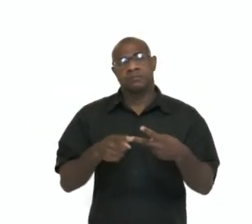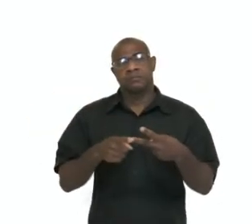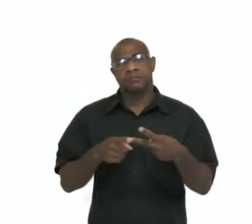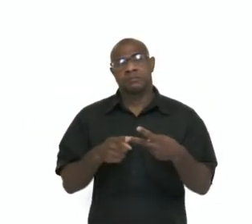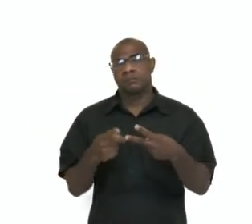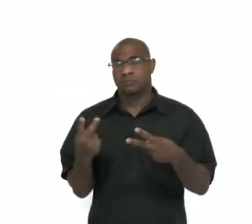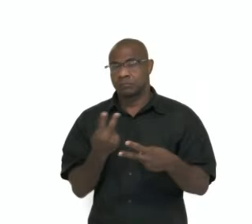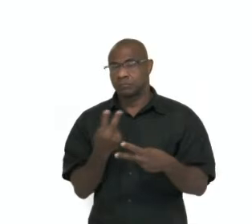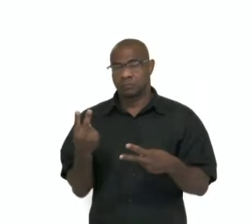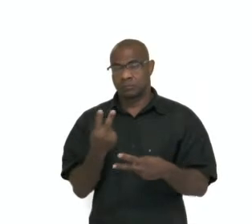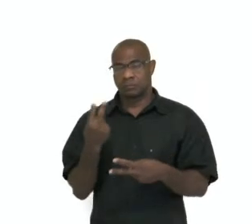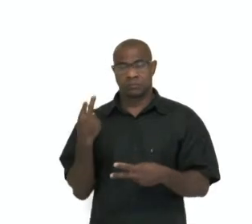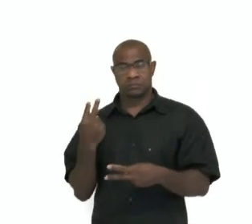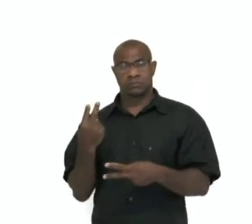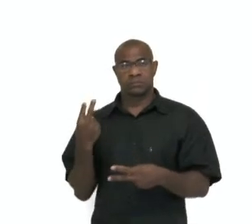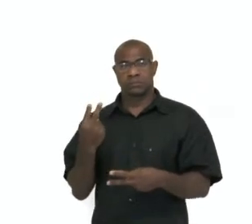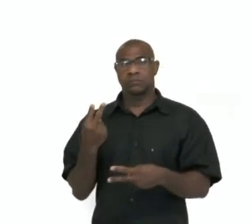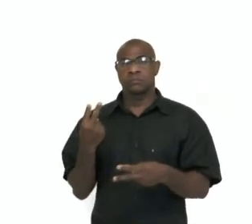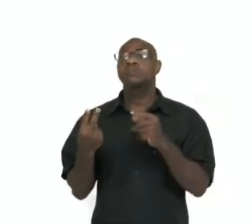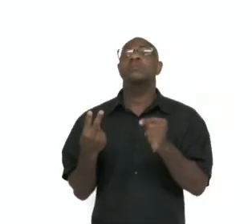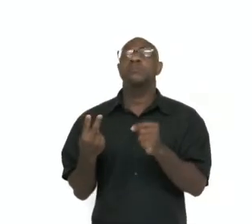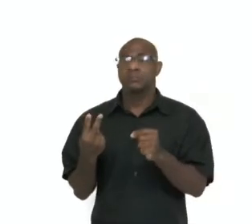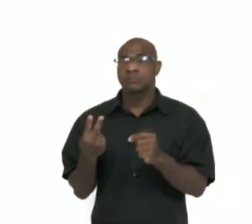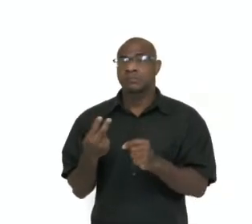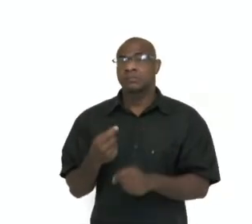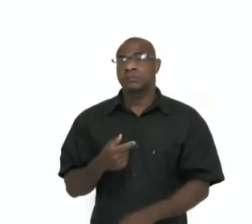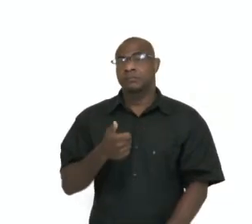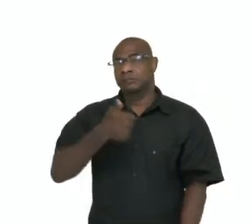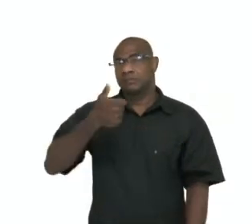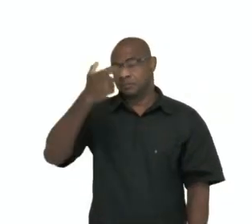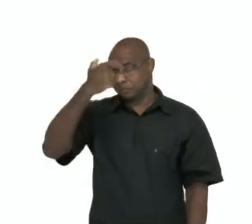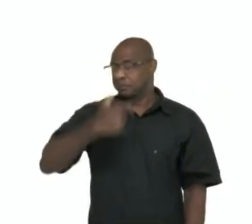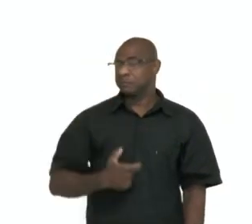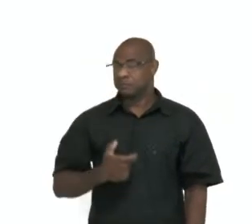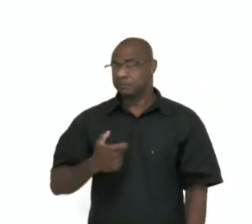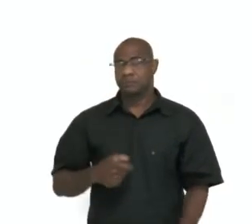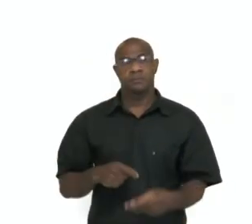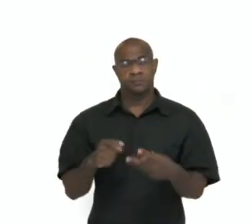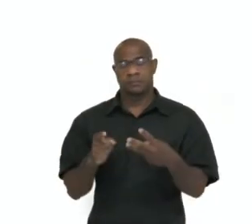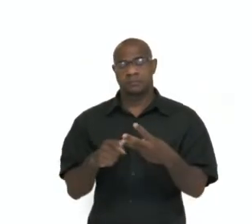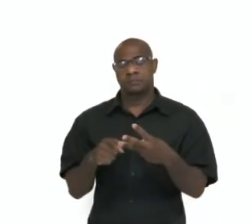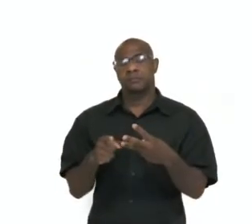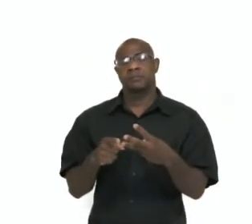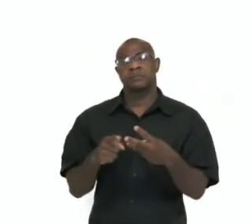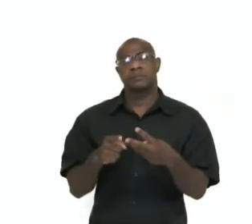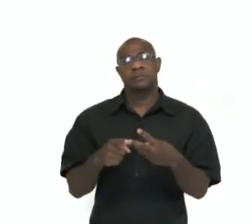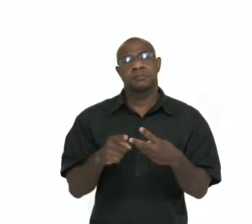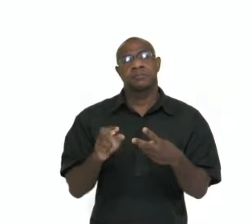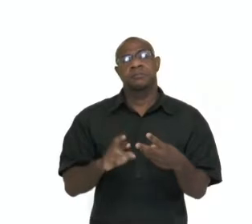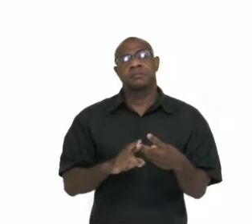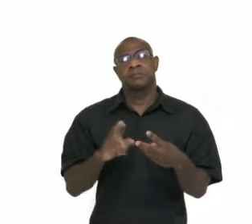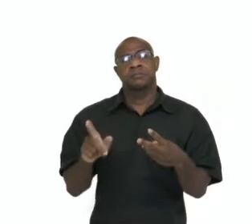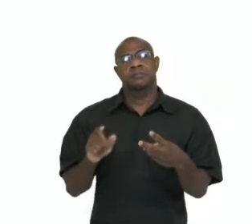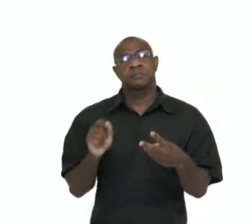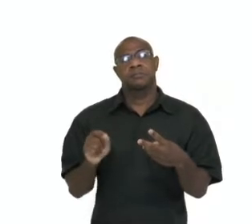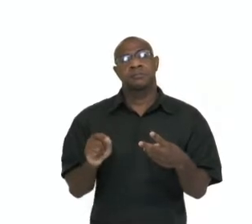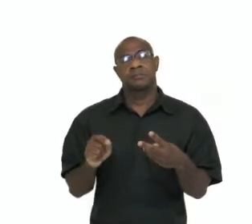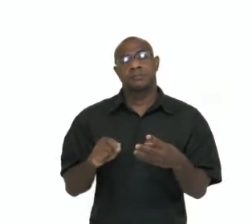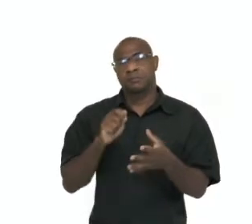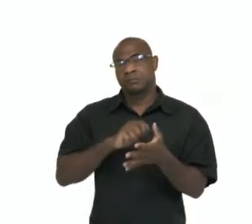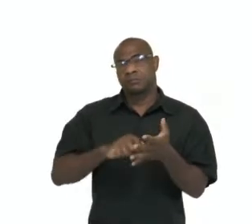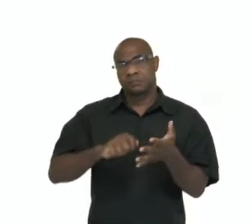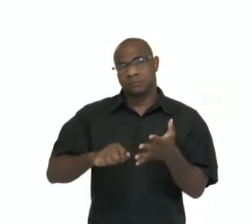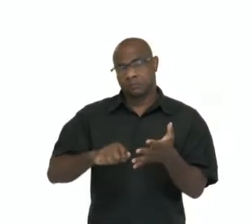ambos são o quê? Narradores em primeira pessoa. Diferença tipográfica delimitante.